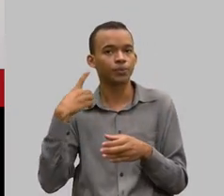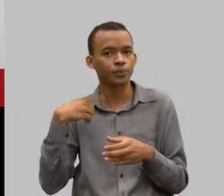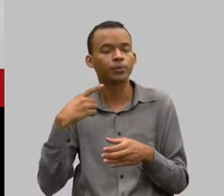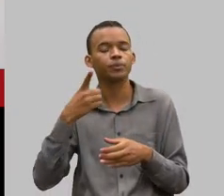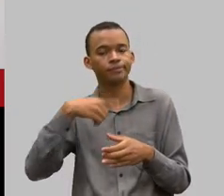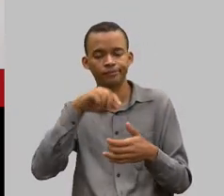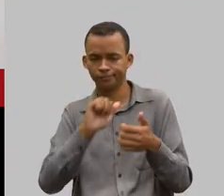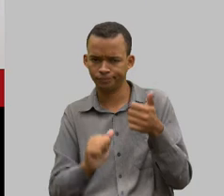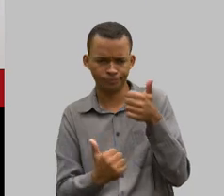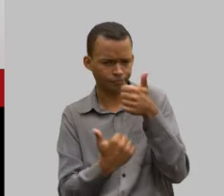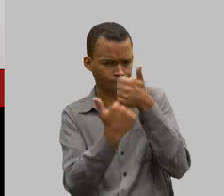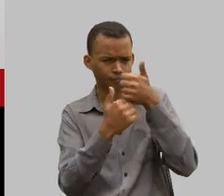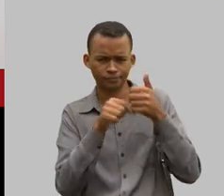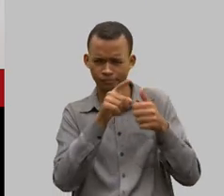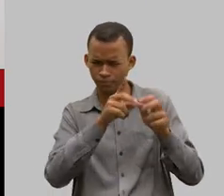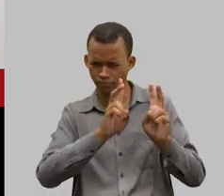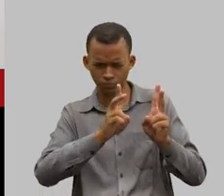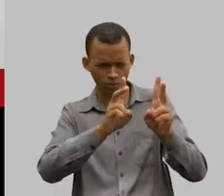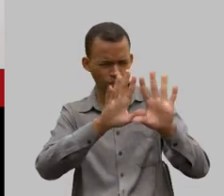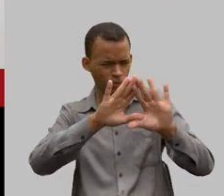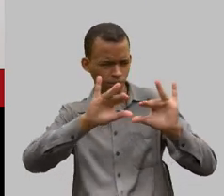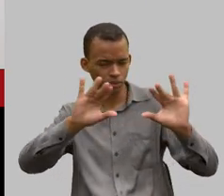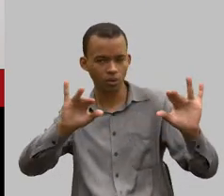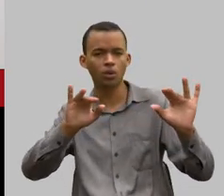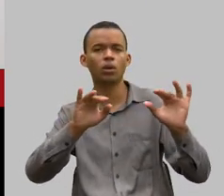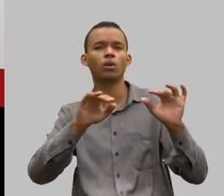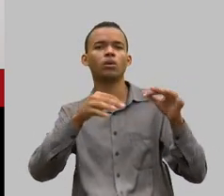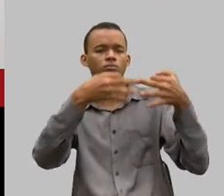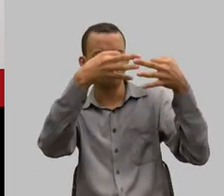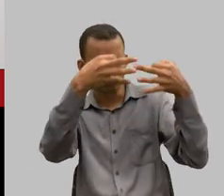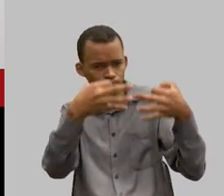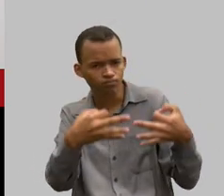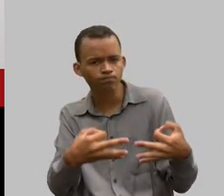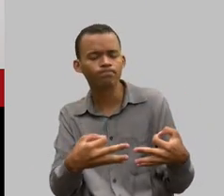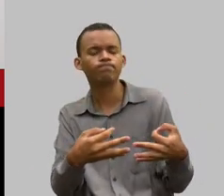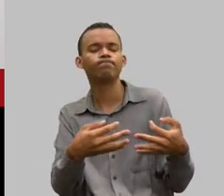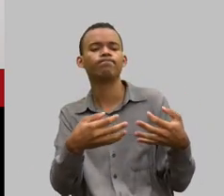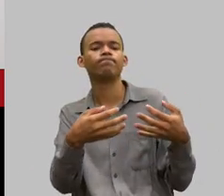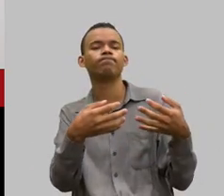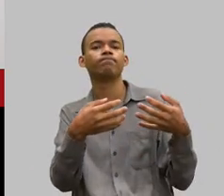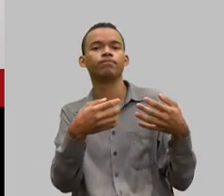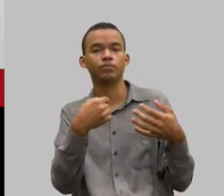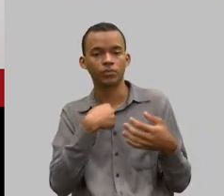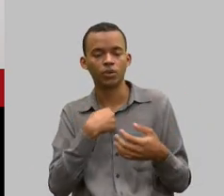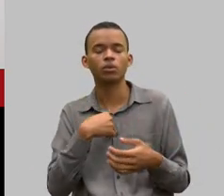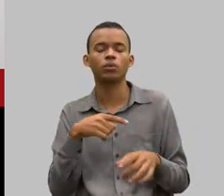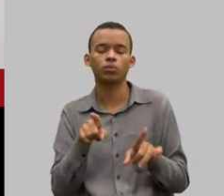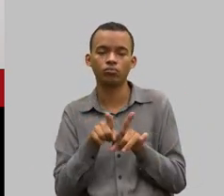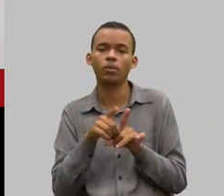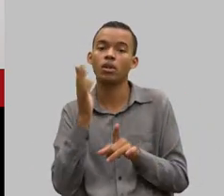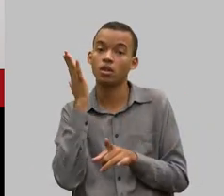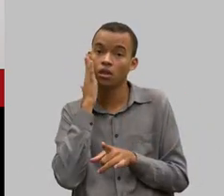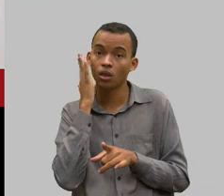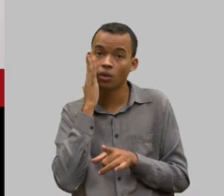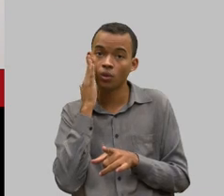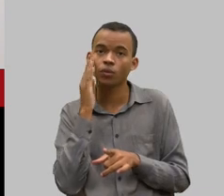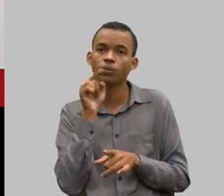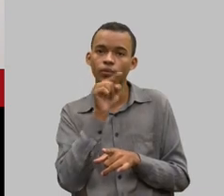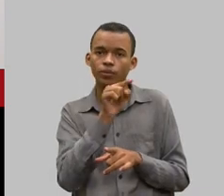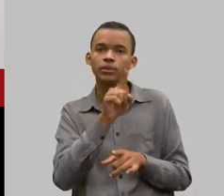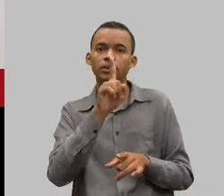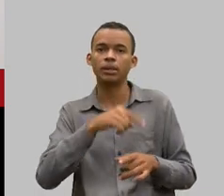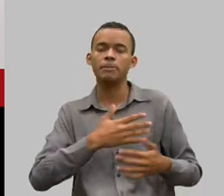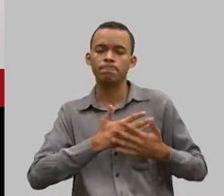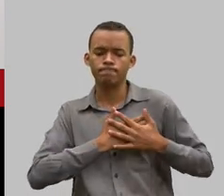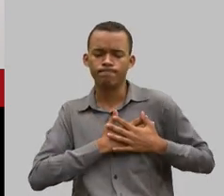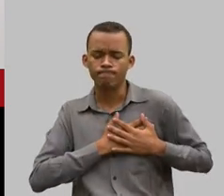Então siga o seu trabalho com tranquilidade com a honestidade que você faz e eu sou sabedor que você faz esse trabalho é do coração